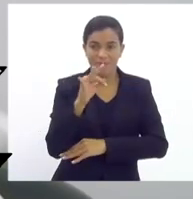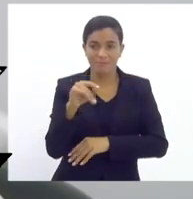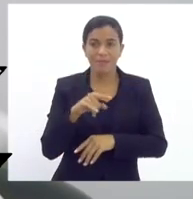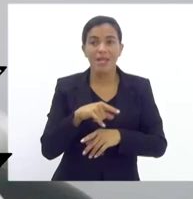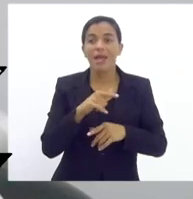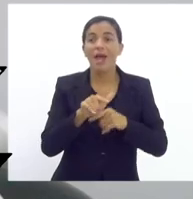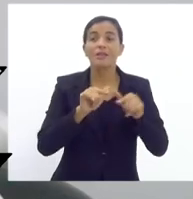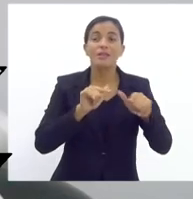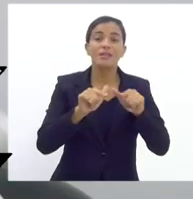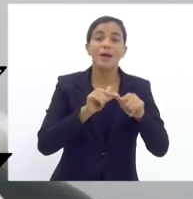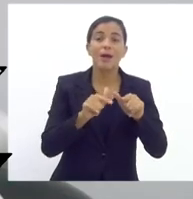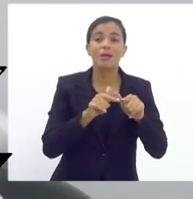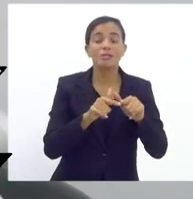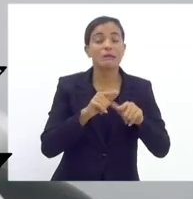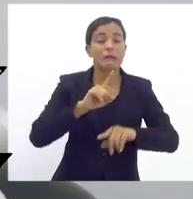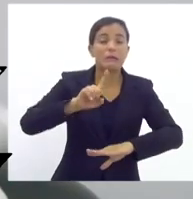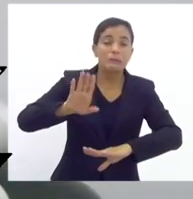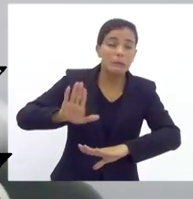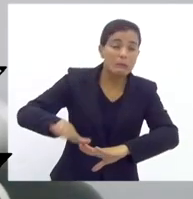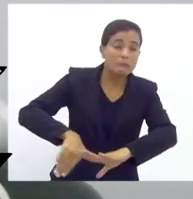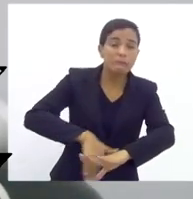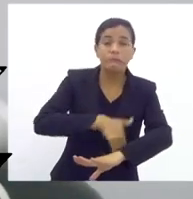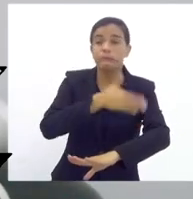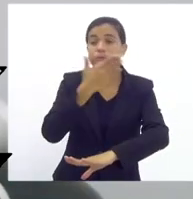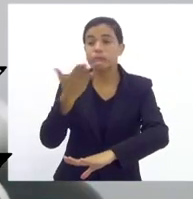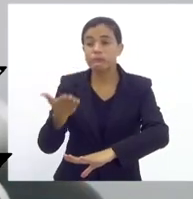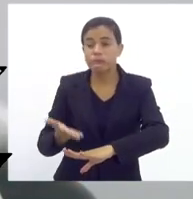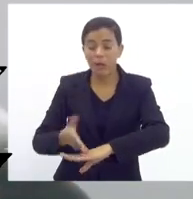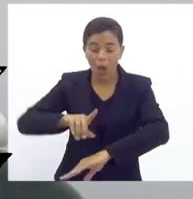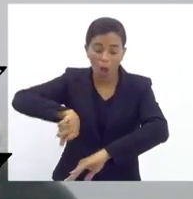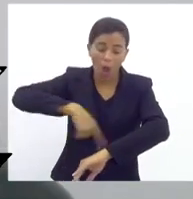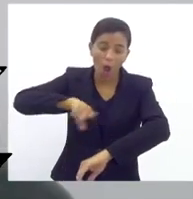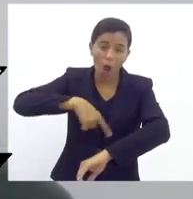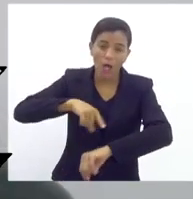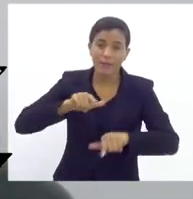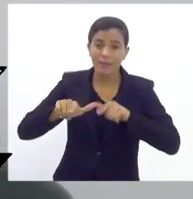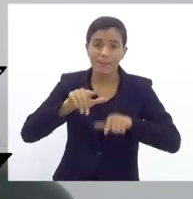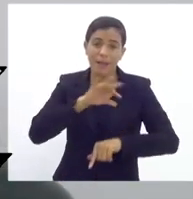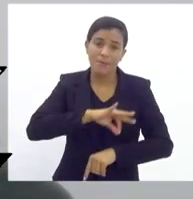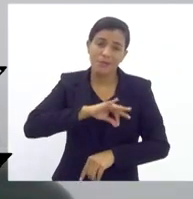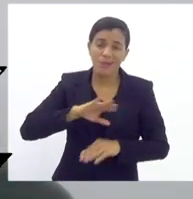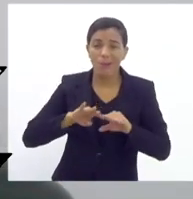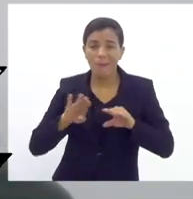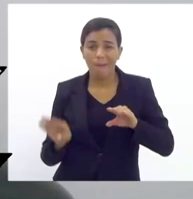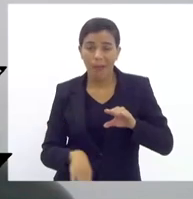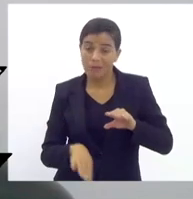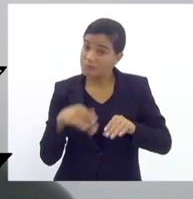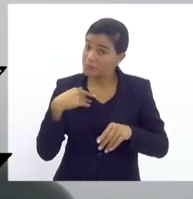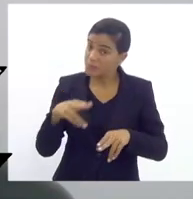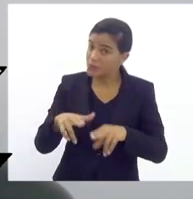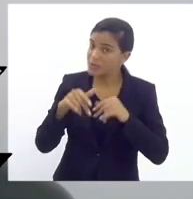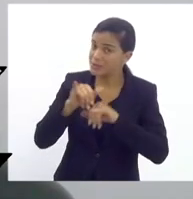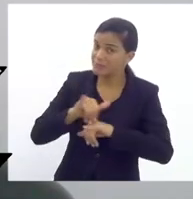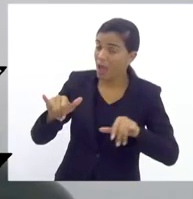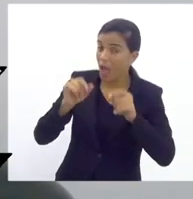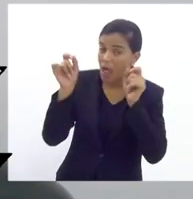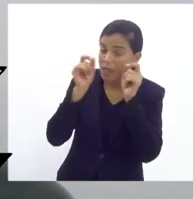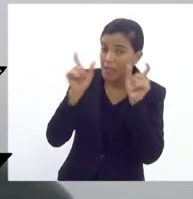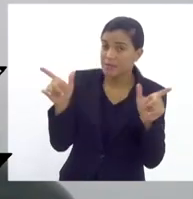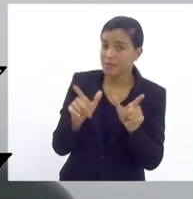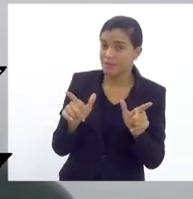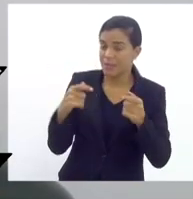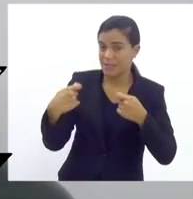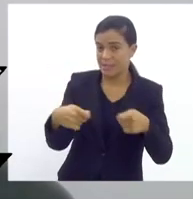exercem demandam longas jornadas de trabalho e com baixa remuneração nesse sentido é importante chamar aqui atenção para